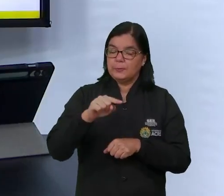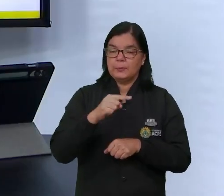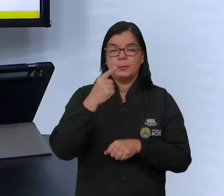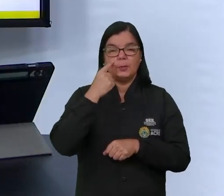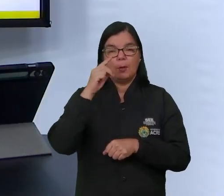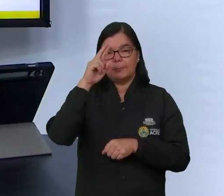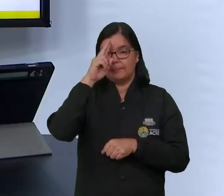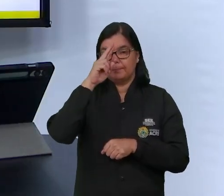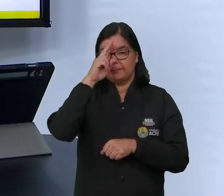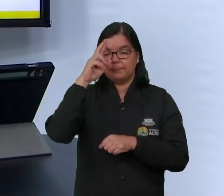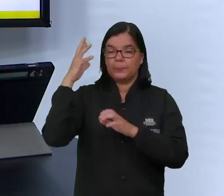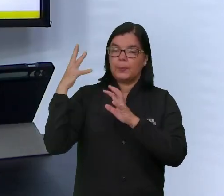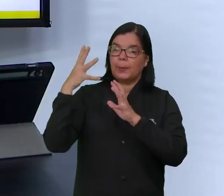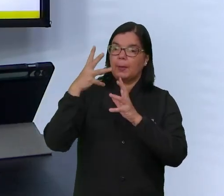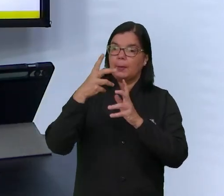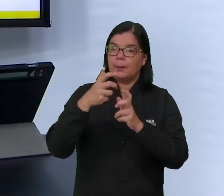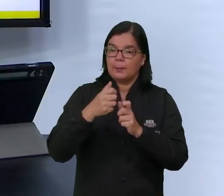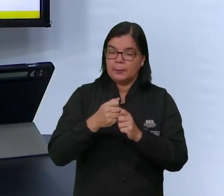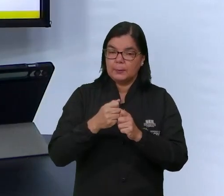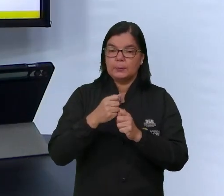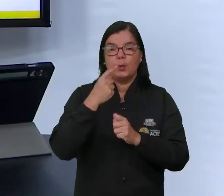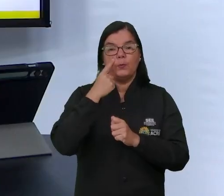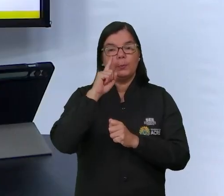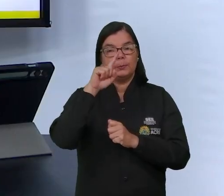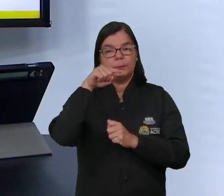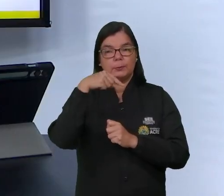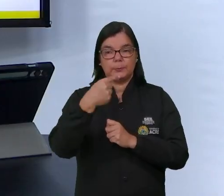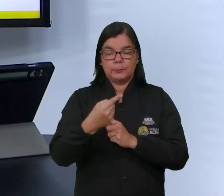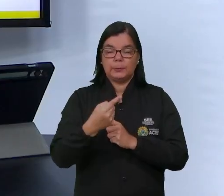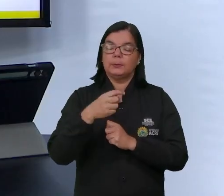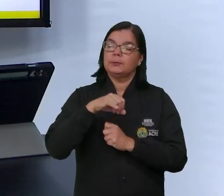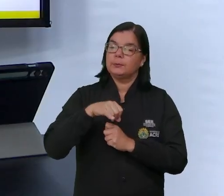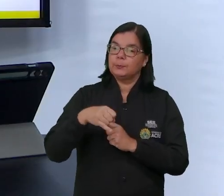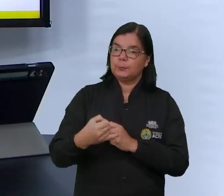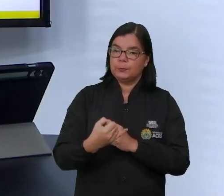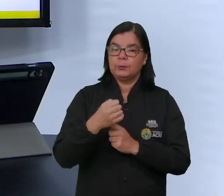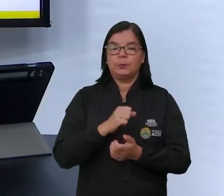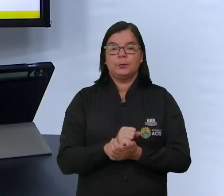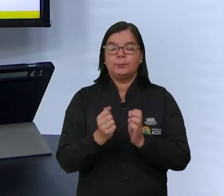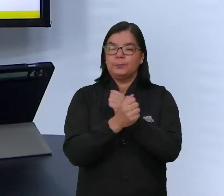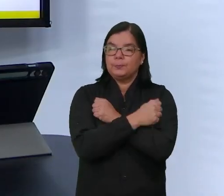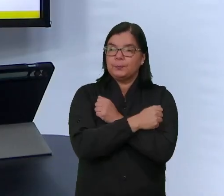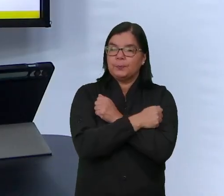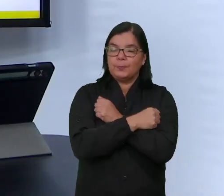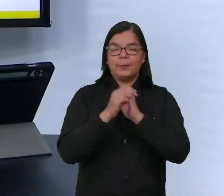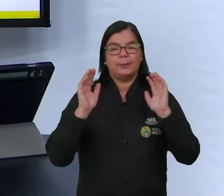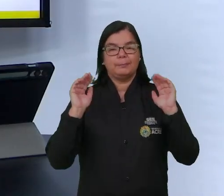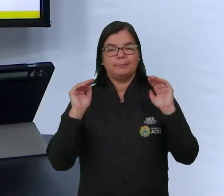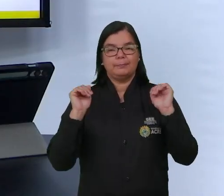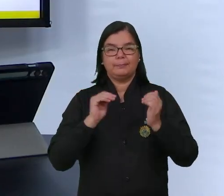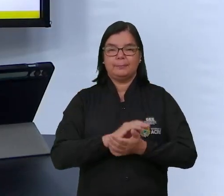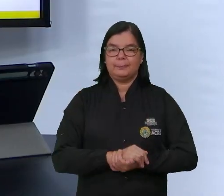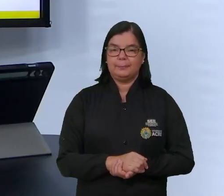o conceito de potência. Nós iremos nos ver em outras oportunidades. Um forte abraço e até lá.